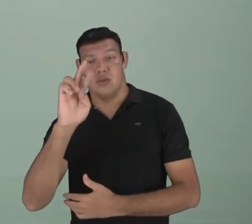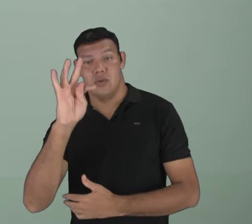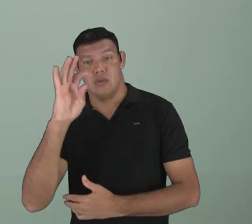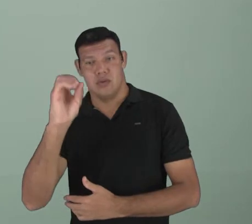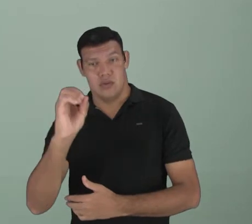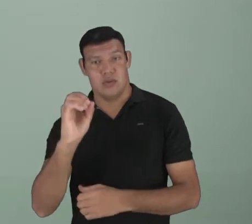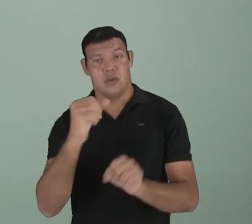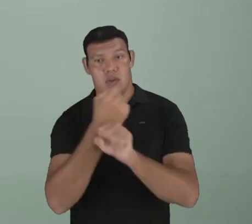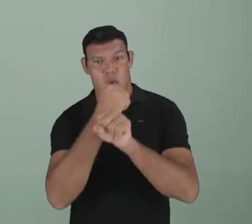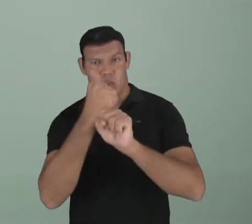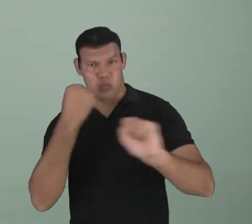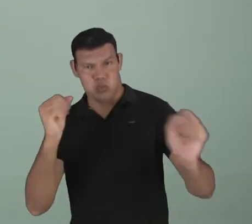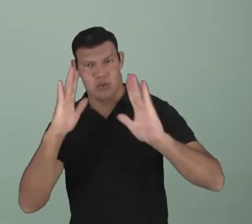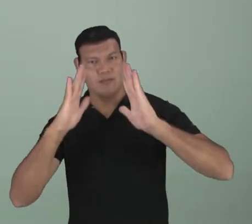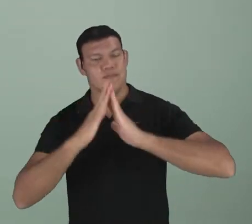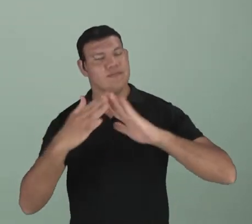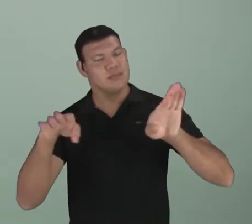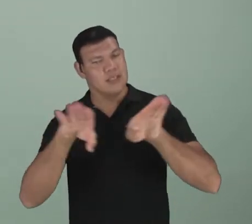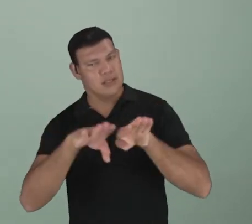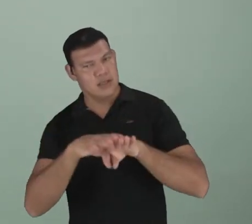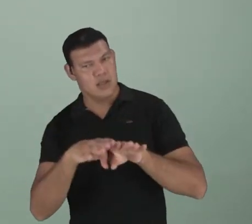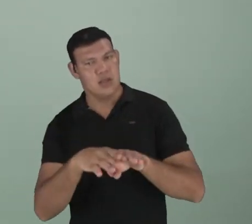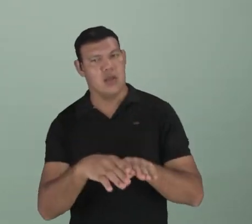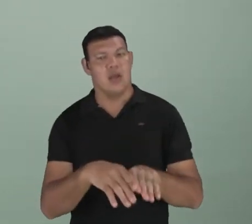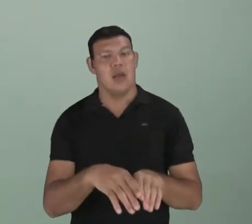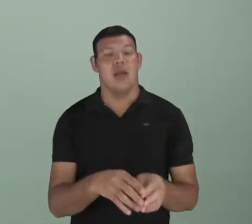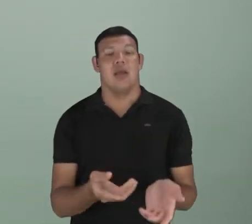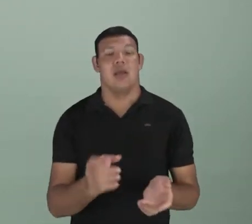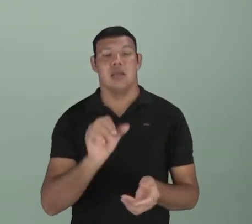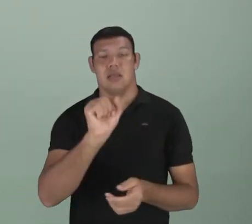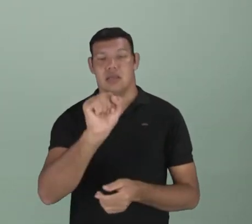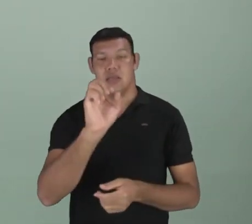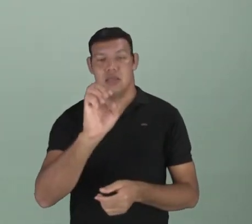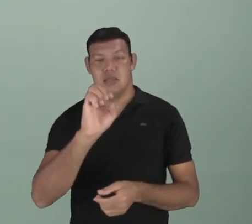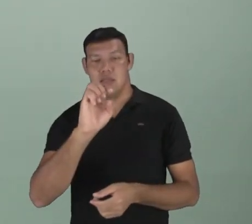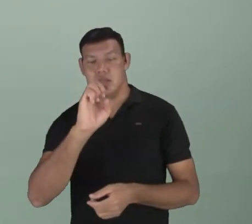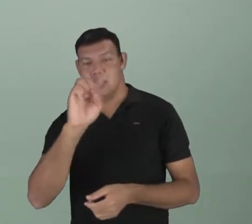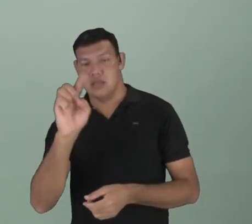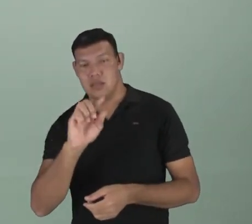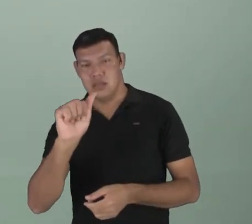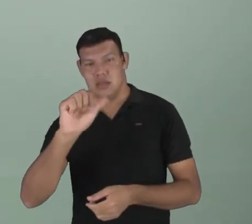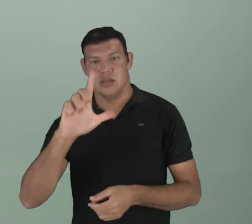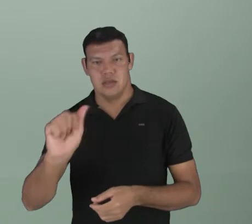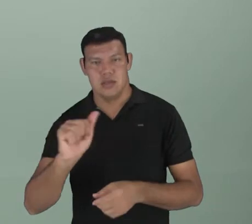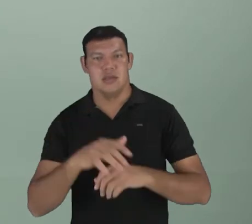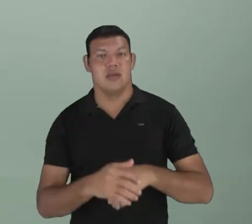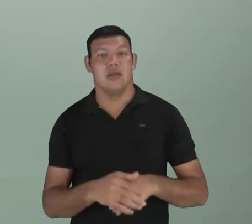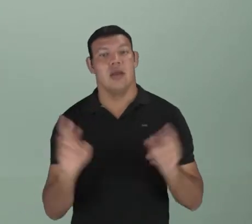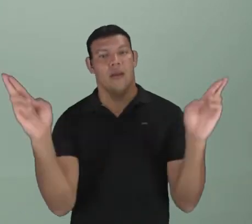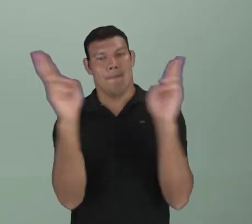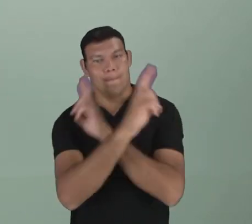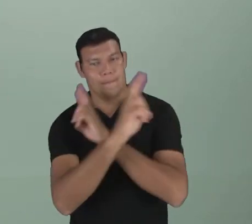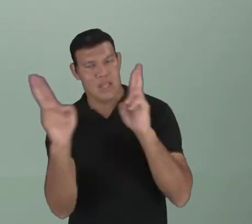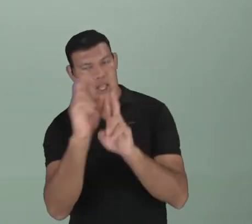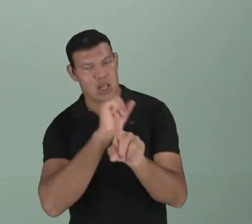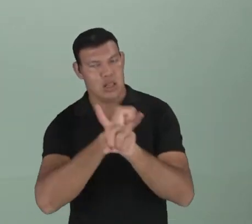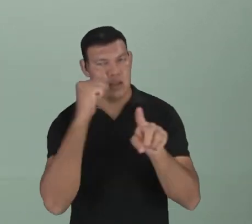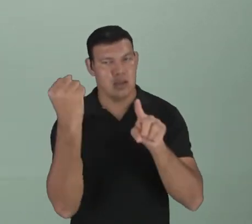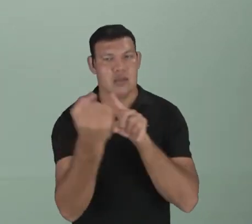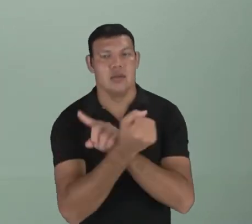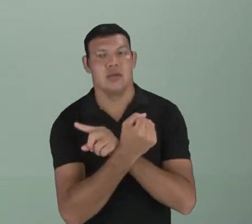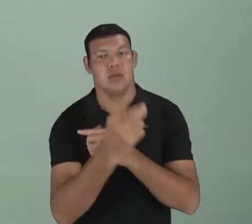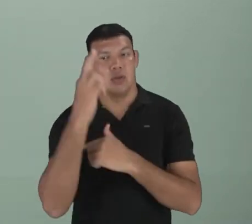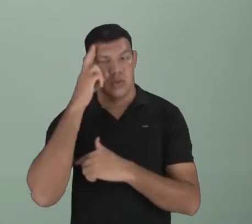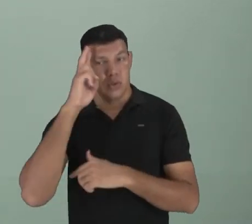Casa Grande e Senzala, né? Onde ele vai analisar essa relação, tá, social aí